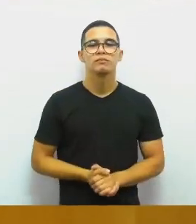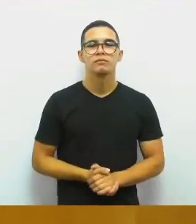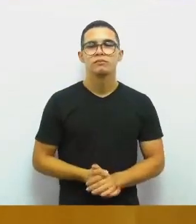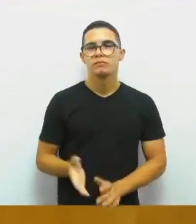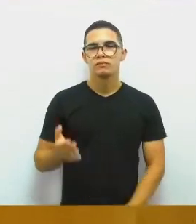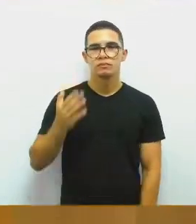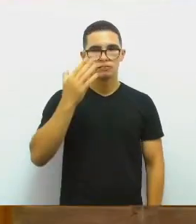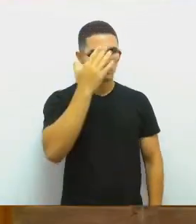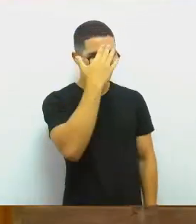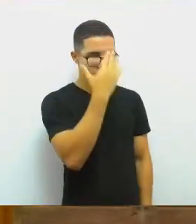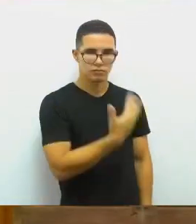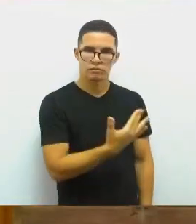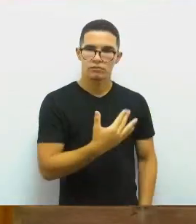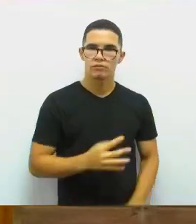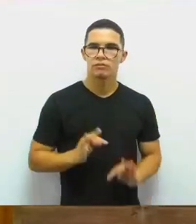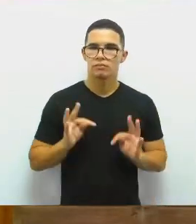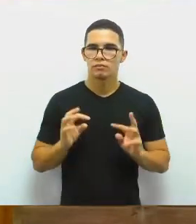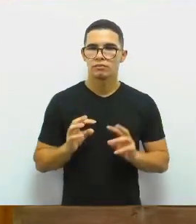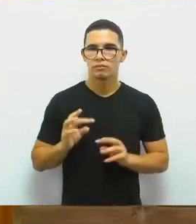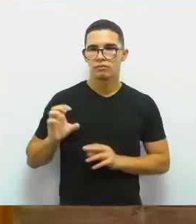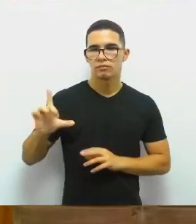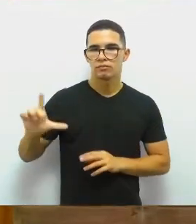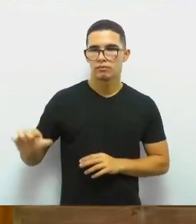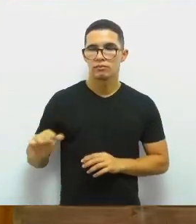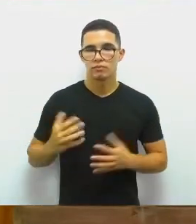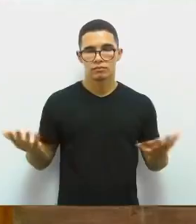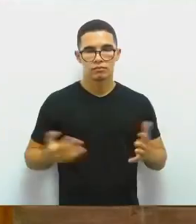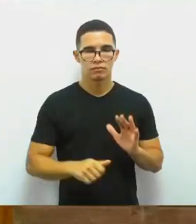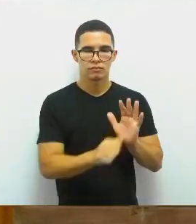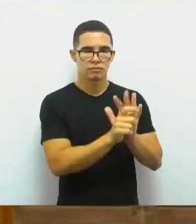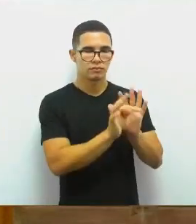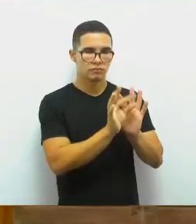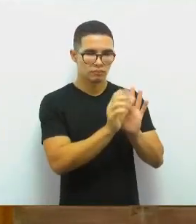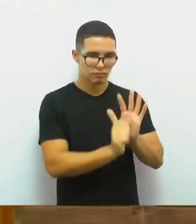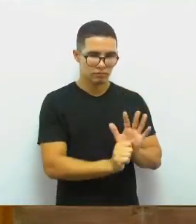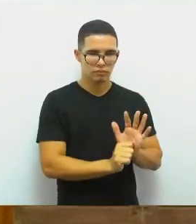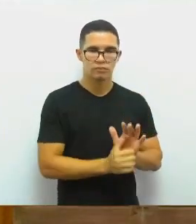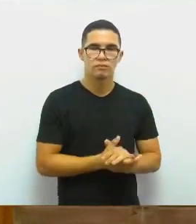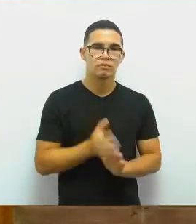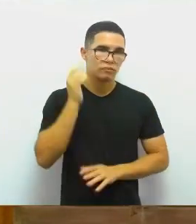vereador Edinho. Vou colocar em votação a ata da sessão anterior.